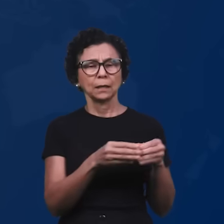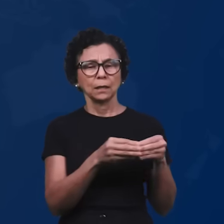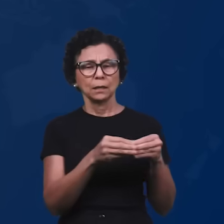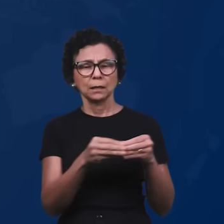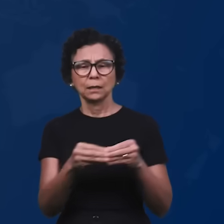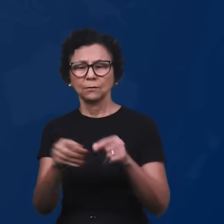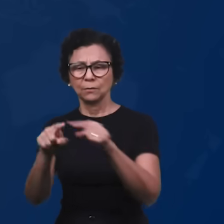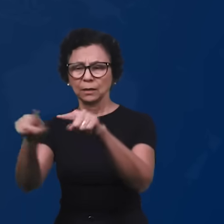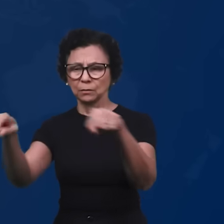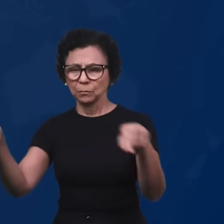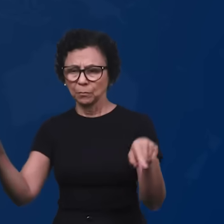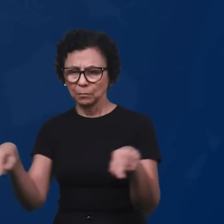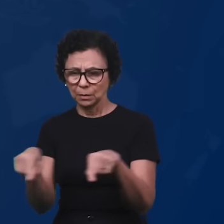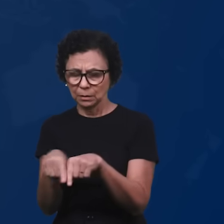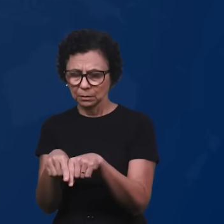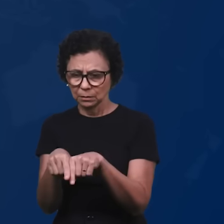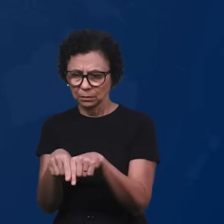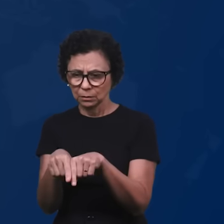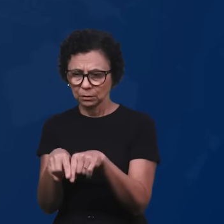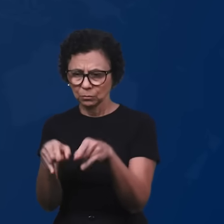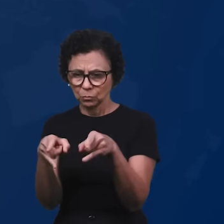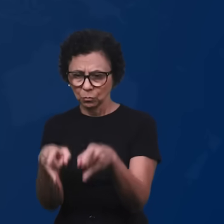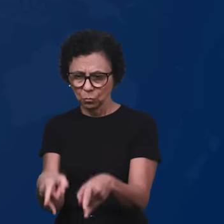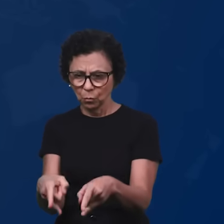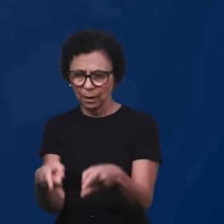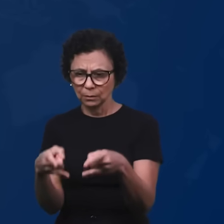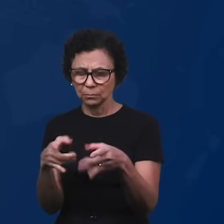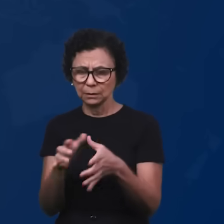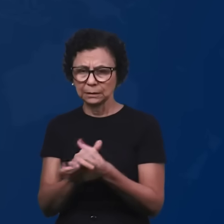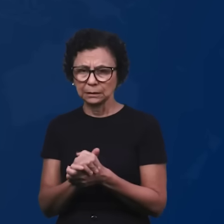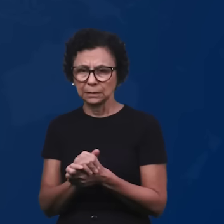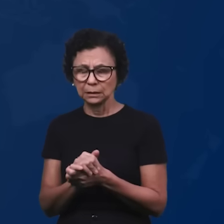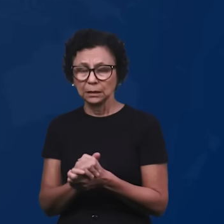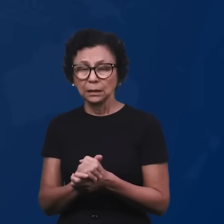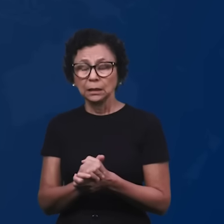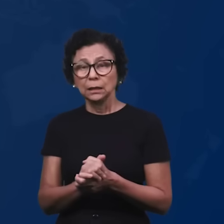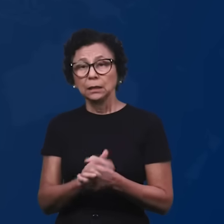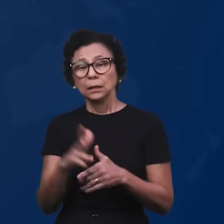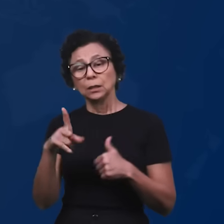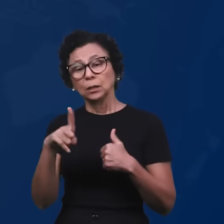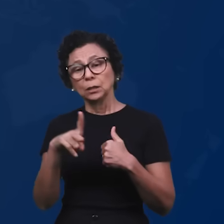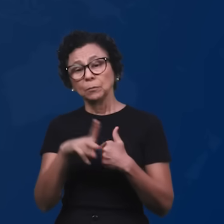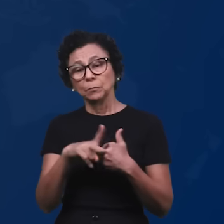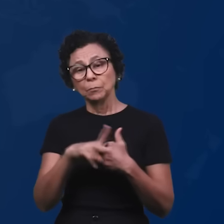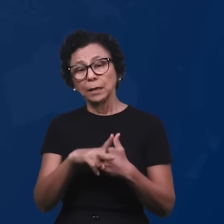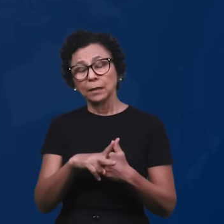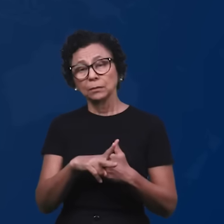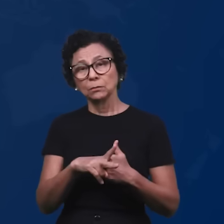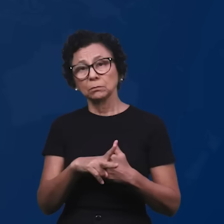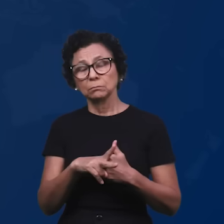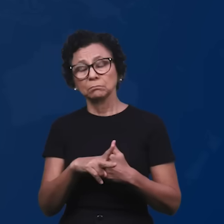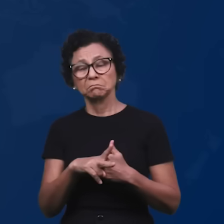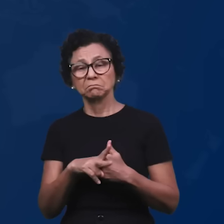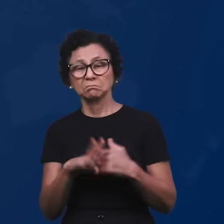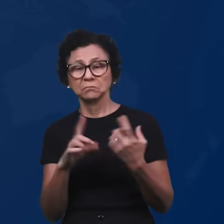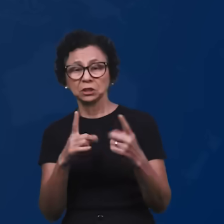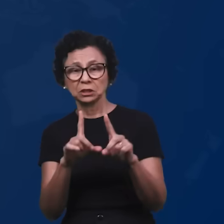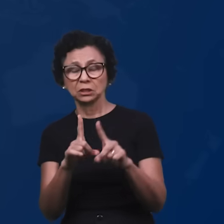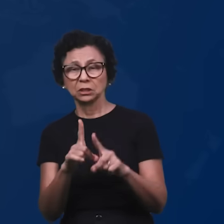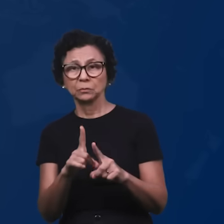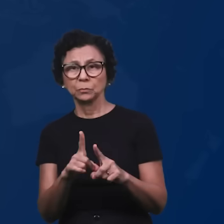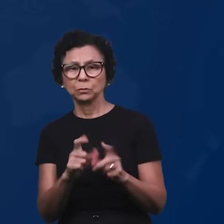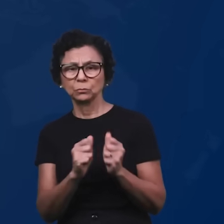Lida era perto de Jope, ouvindo os discípulos que Pedro estava ali, lhe mandaram 2 varões rogando-lhe que não